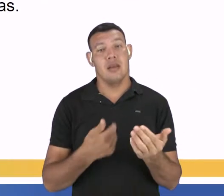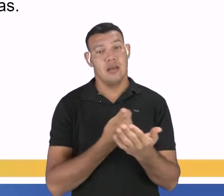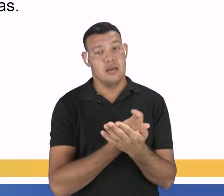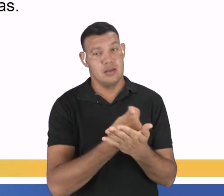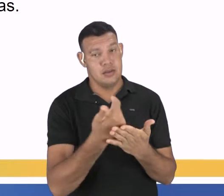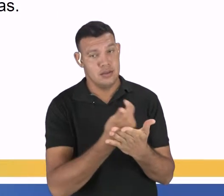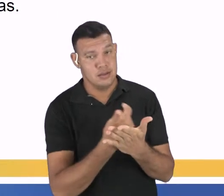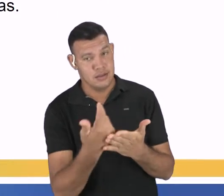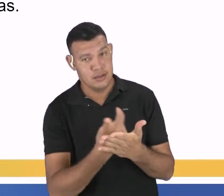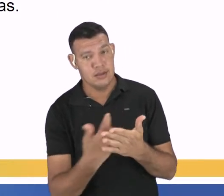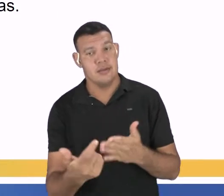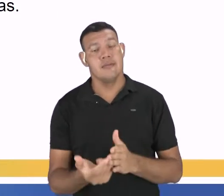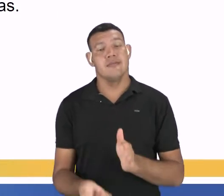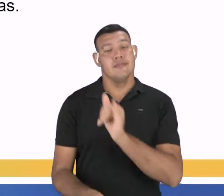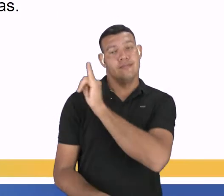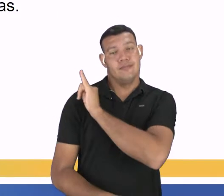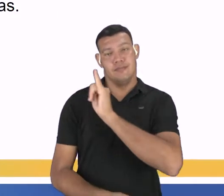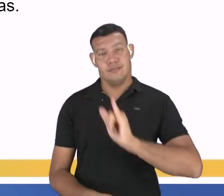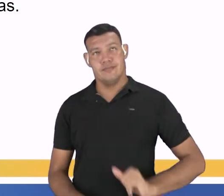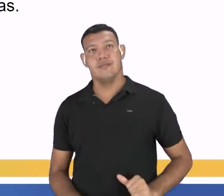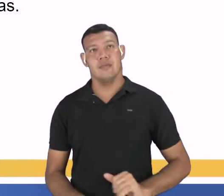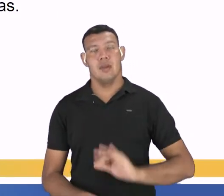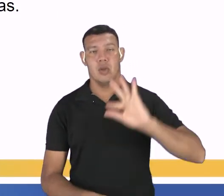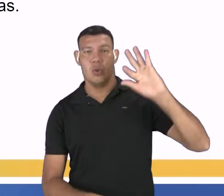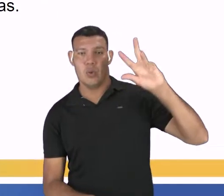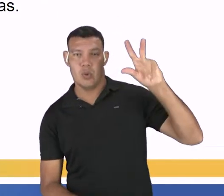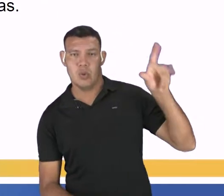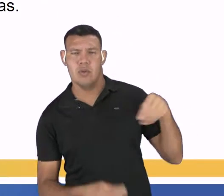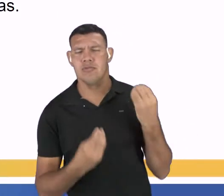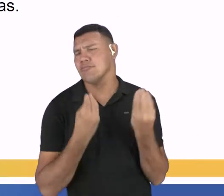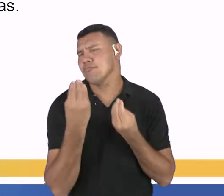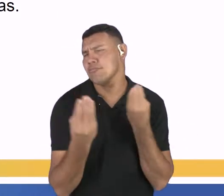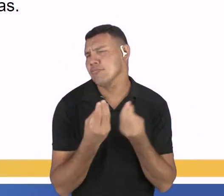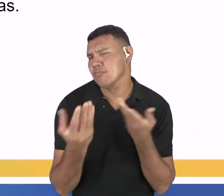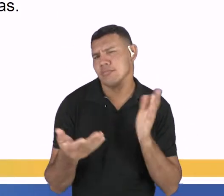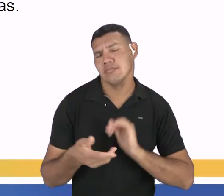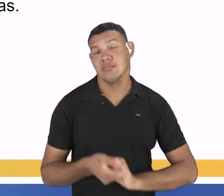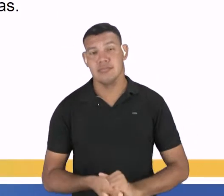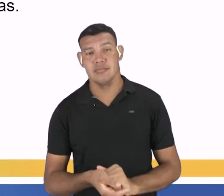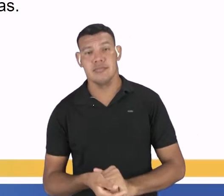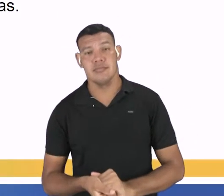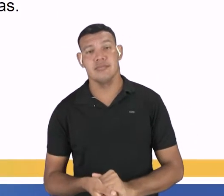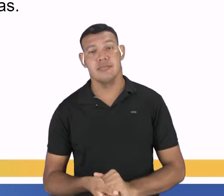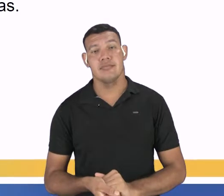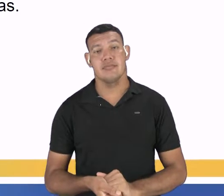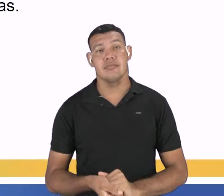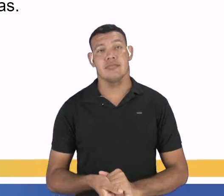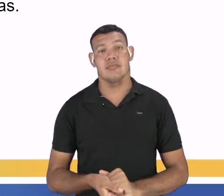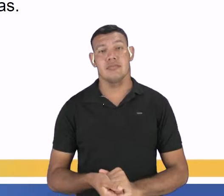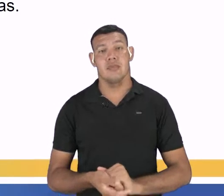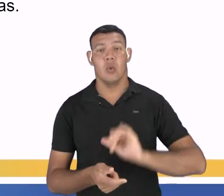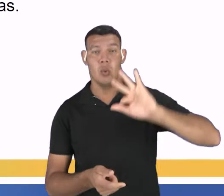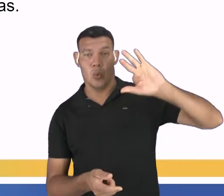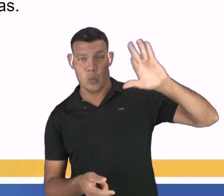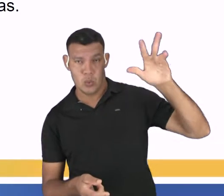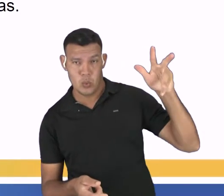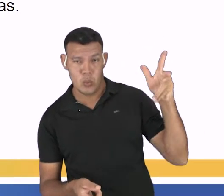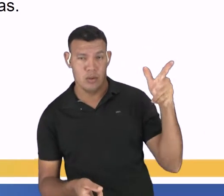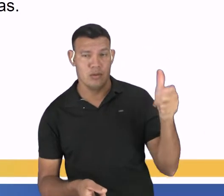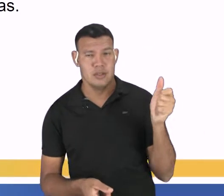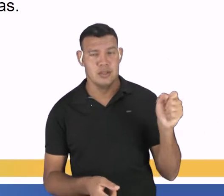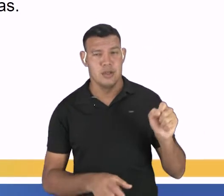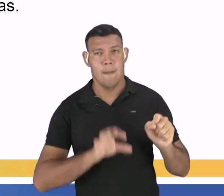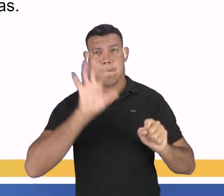ações imperialistas na África, como que elas aconteceram. As ações imperialistas se concentraram no continente africano em